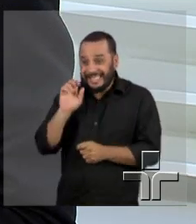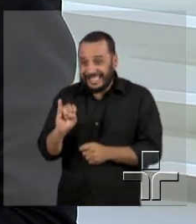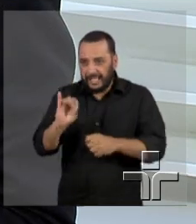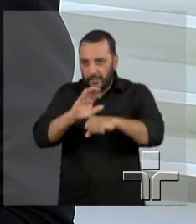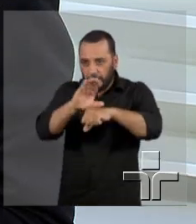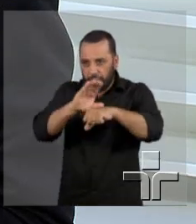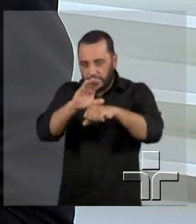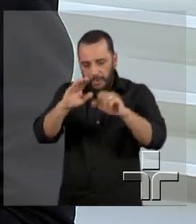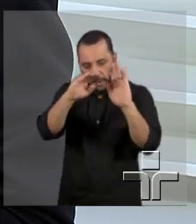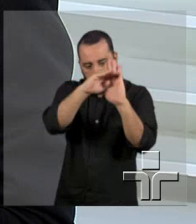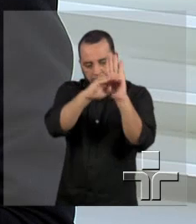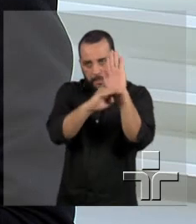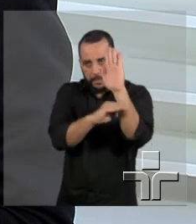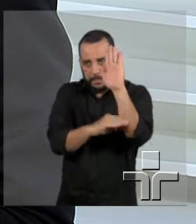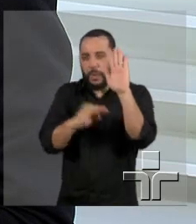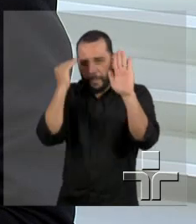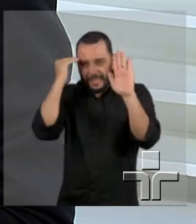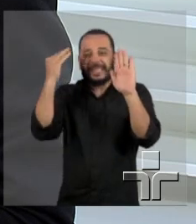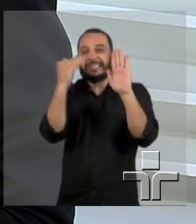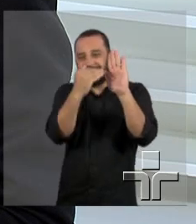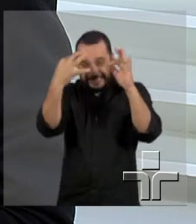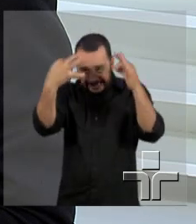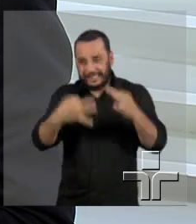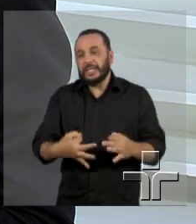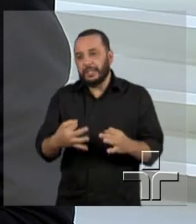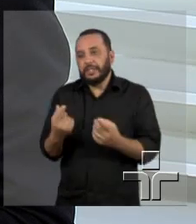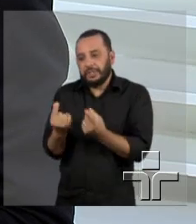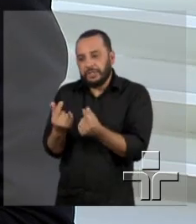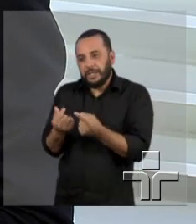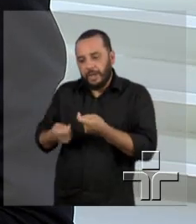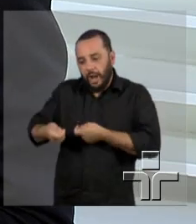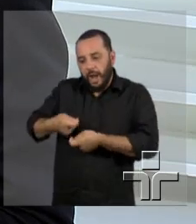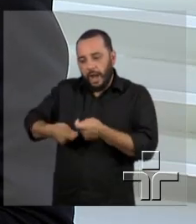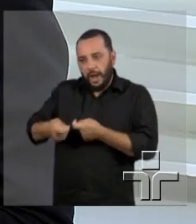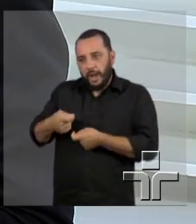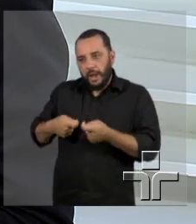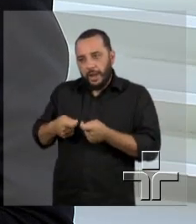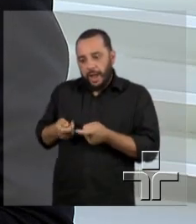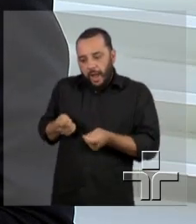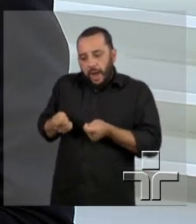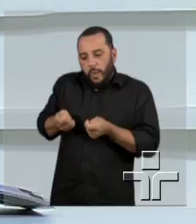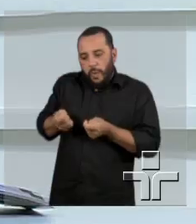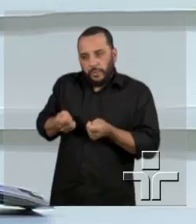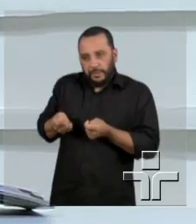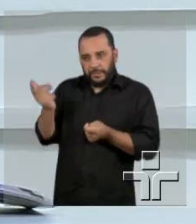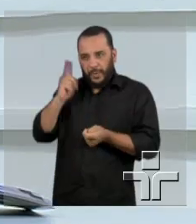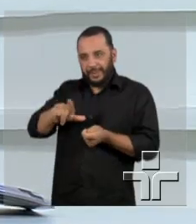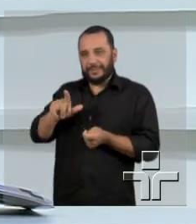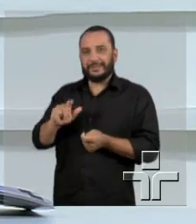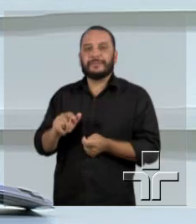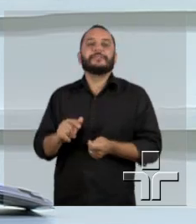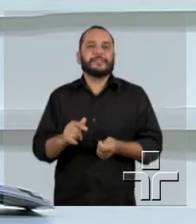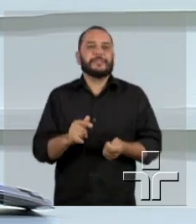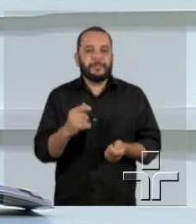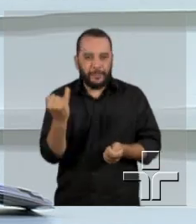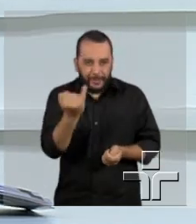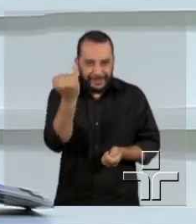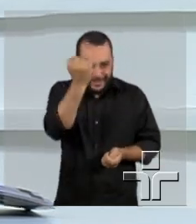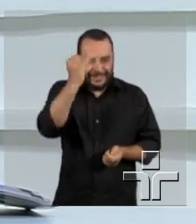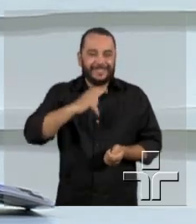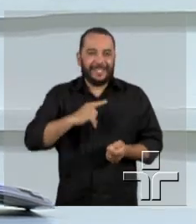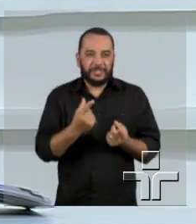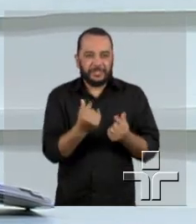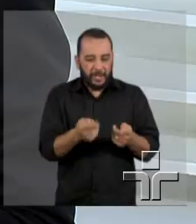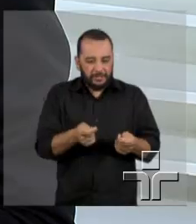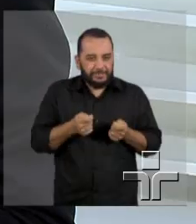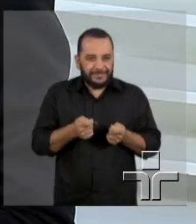como essa do teto remuneratório. Já seria uma medida e tanto, né? Uma economia pessoas